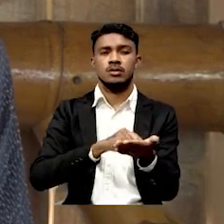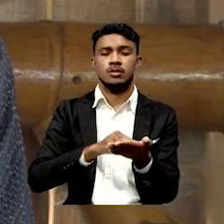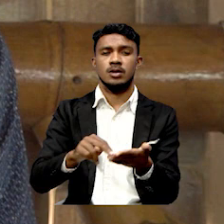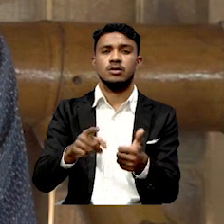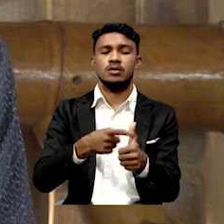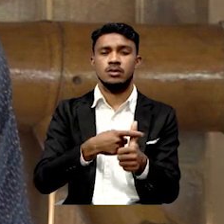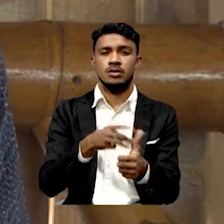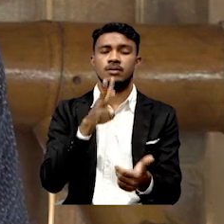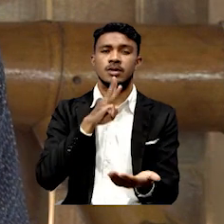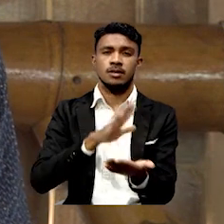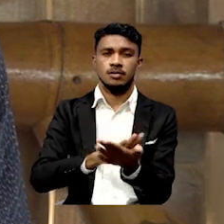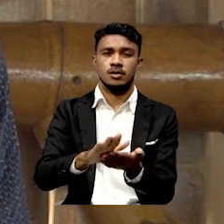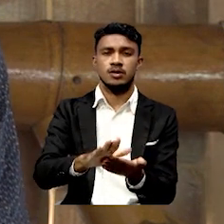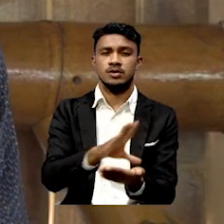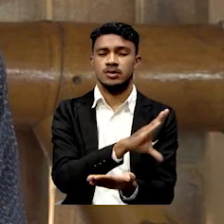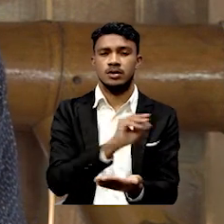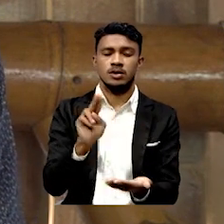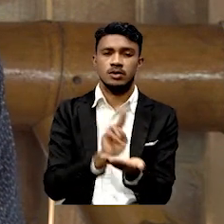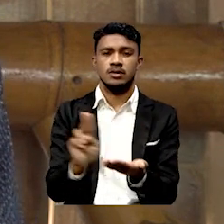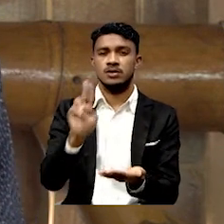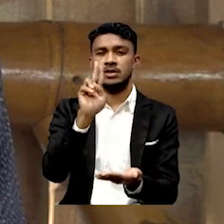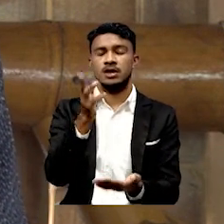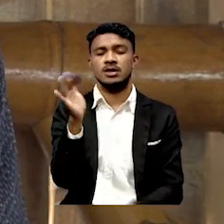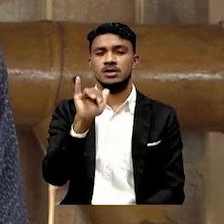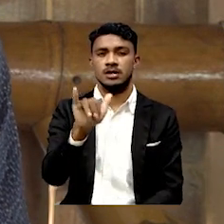bemos, filtro e a universidade zero.